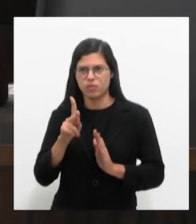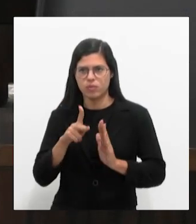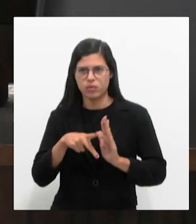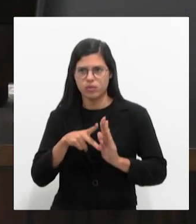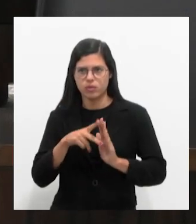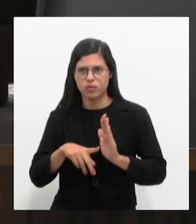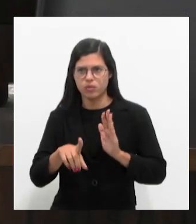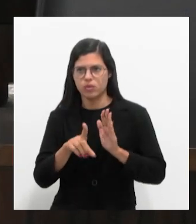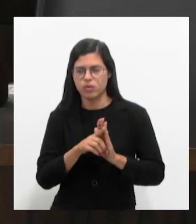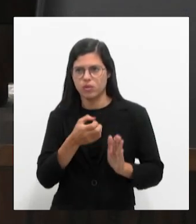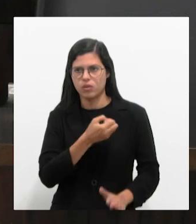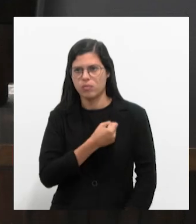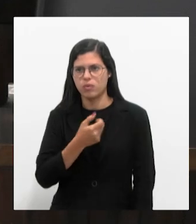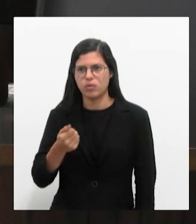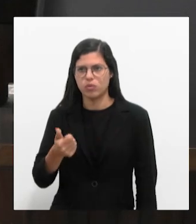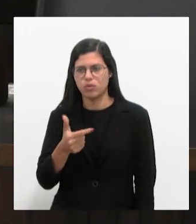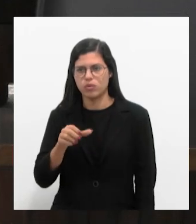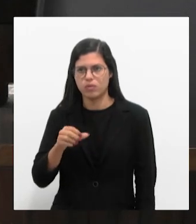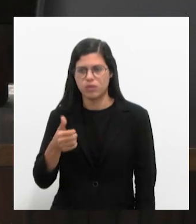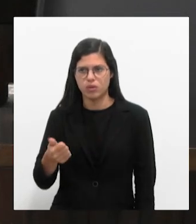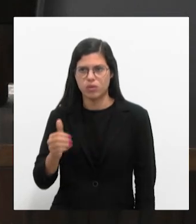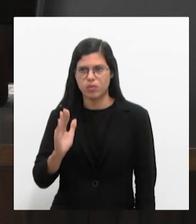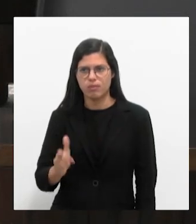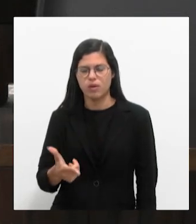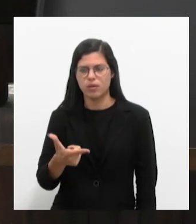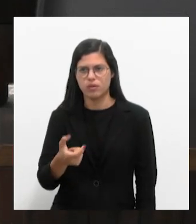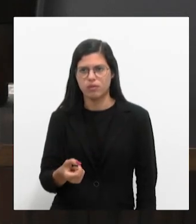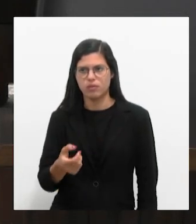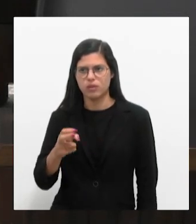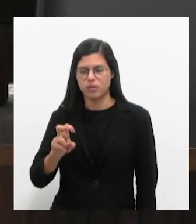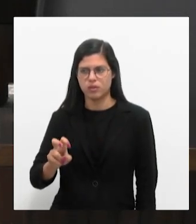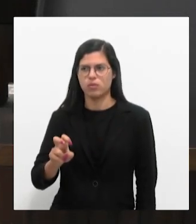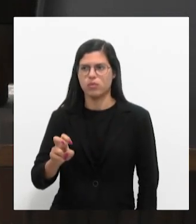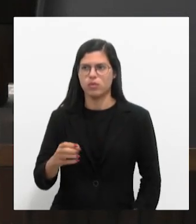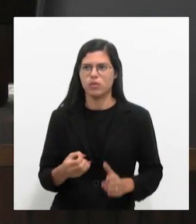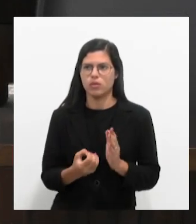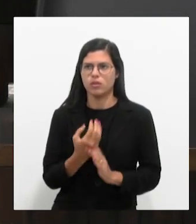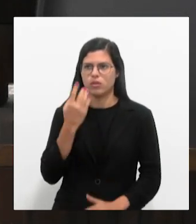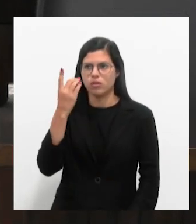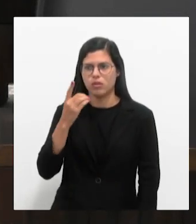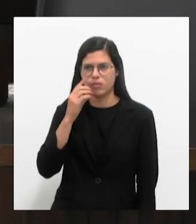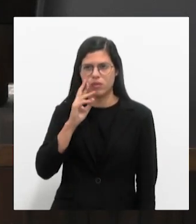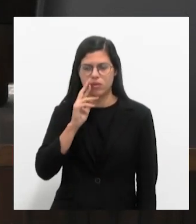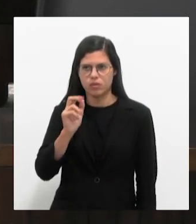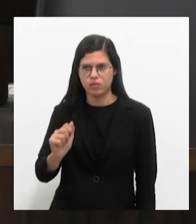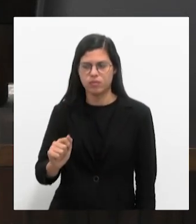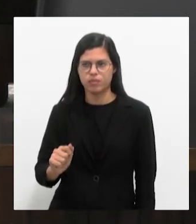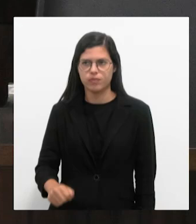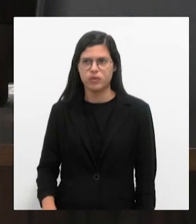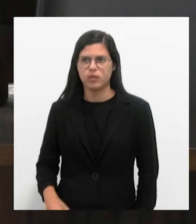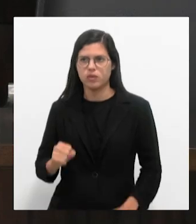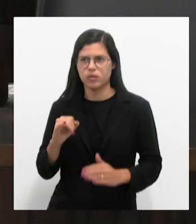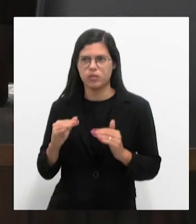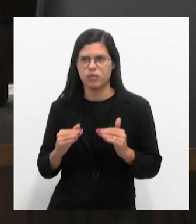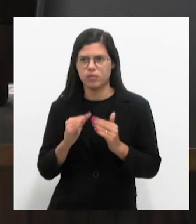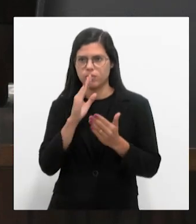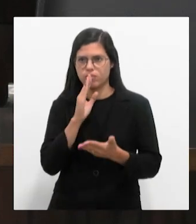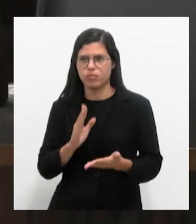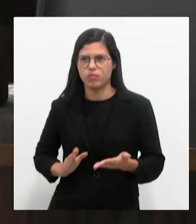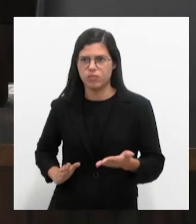Projeto de lei número 1291 de 2025, de autoria do deputado Rodrigo Amorim. Os senhores que